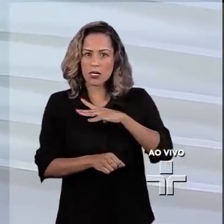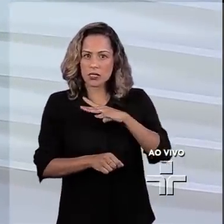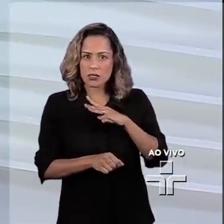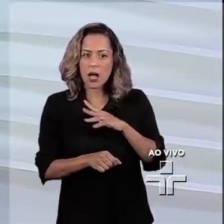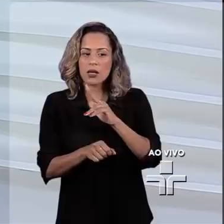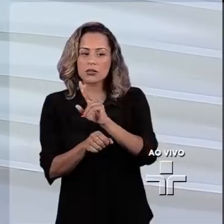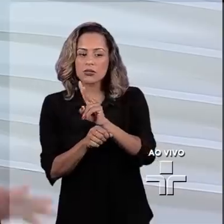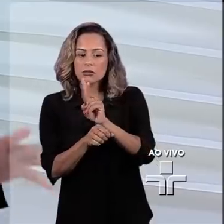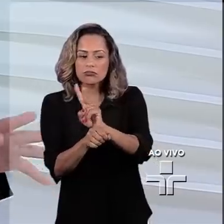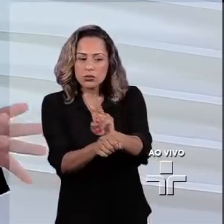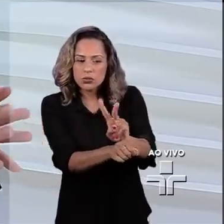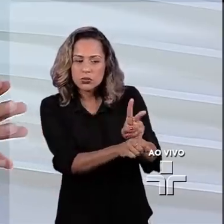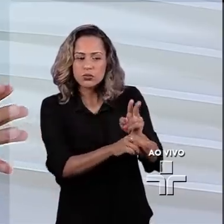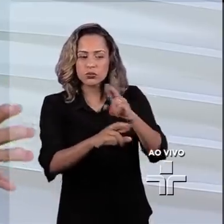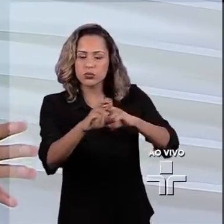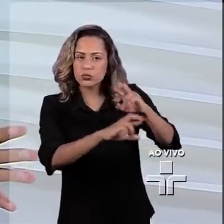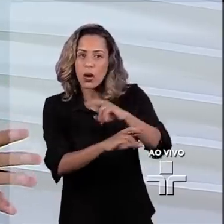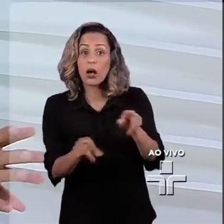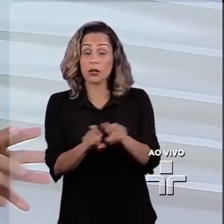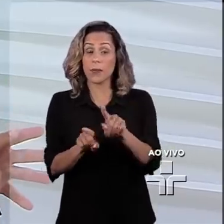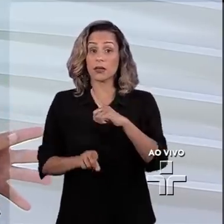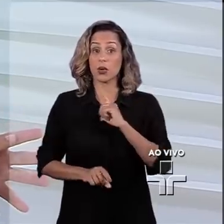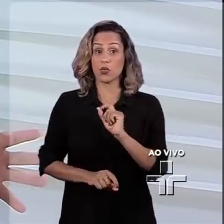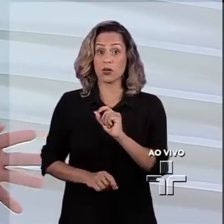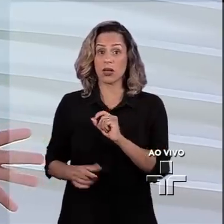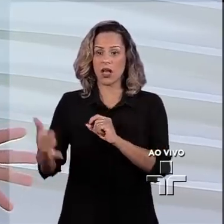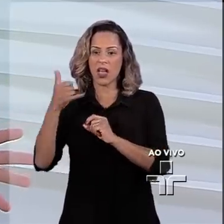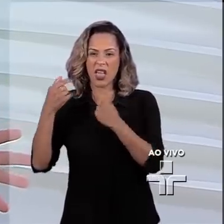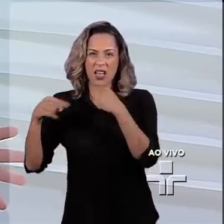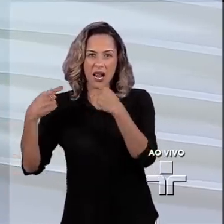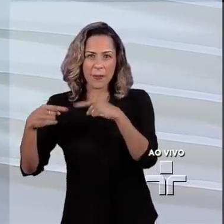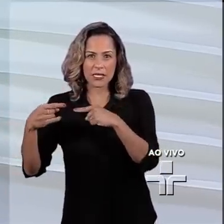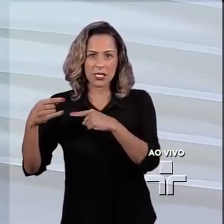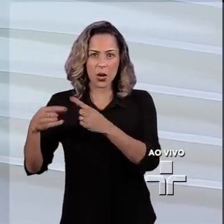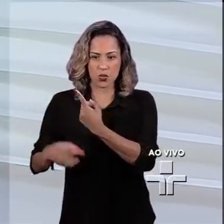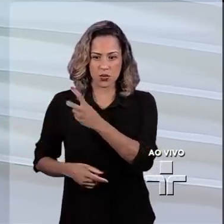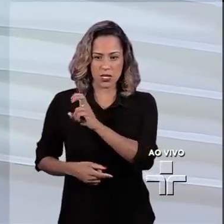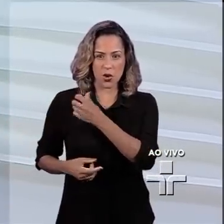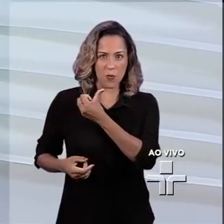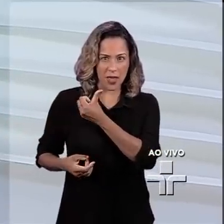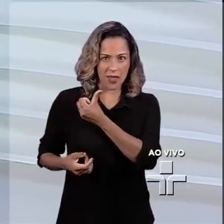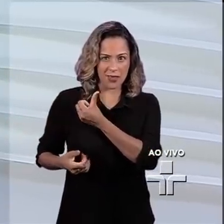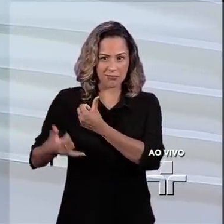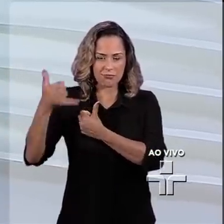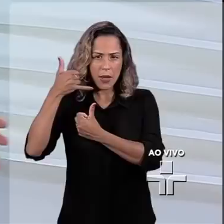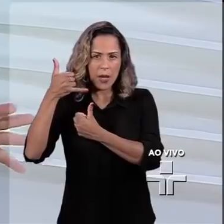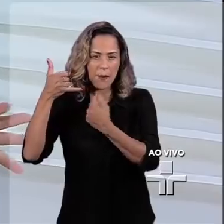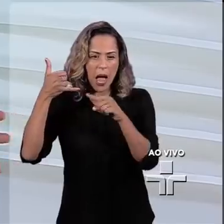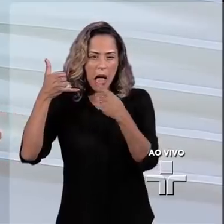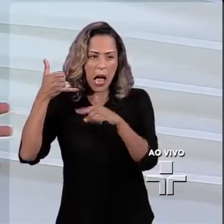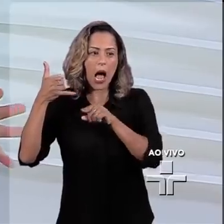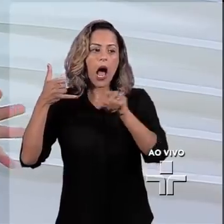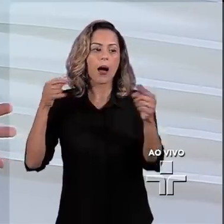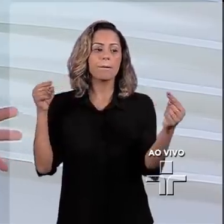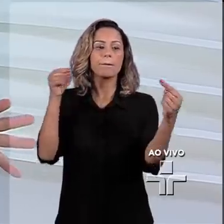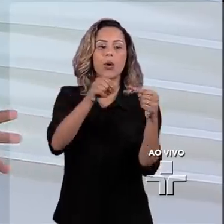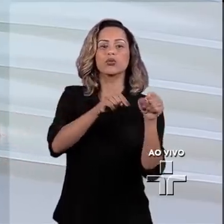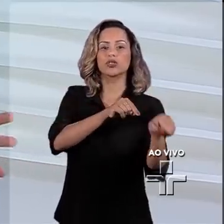uma relação direta entre as reclamações do 156 e o que faz a equipe lá na ponta. Ou seja, não há